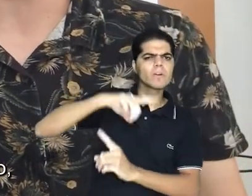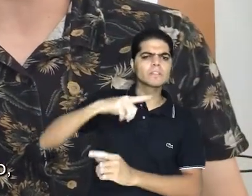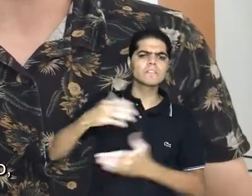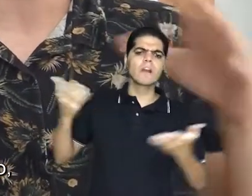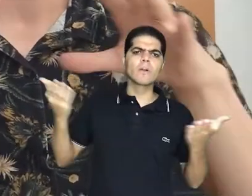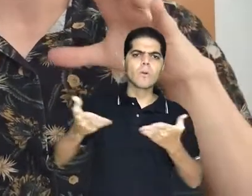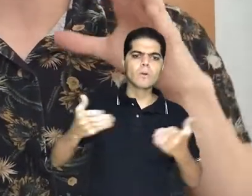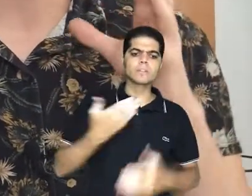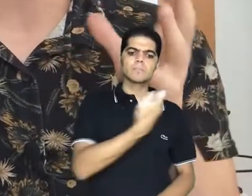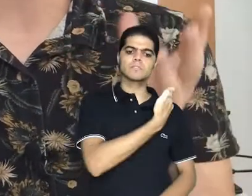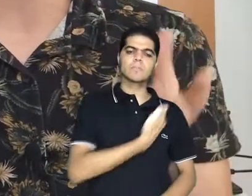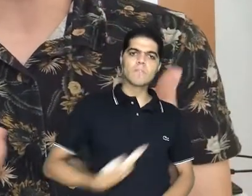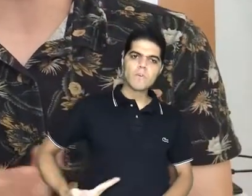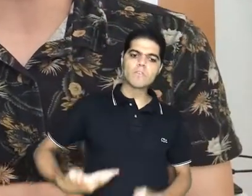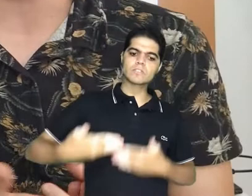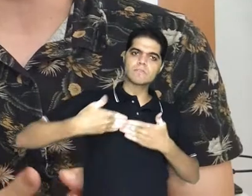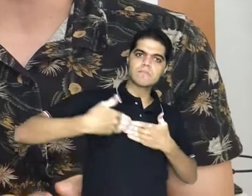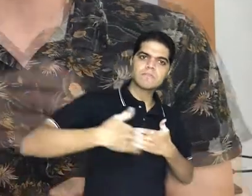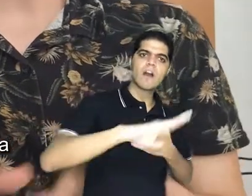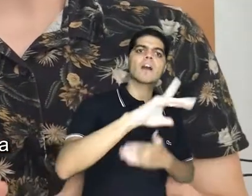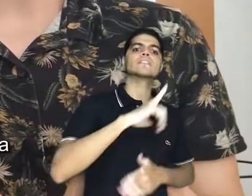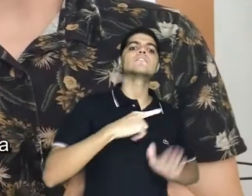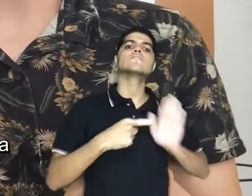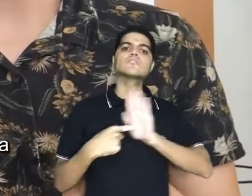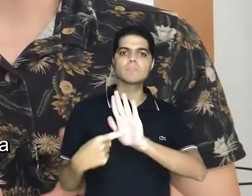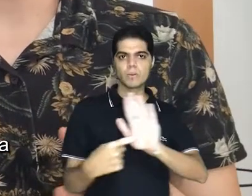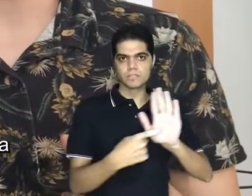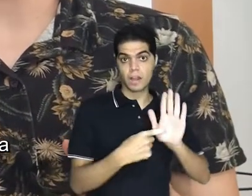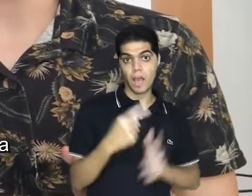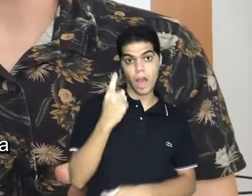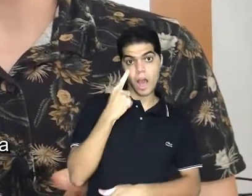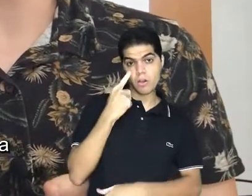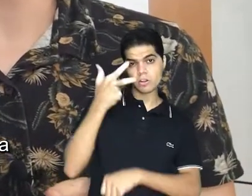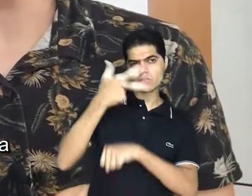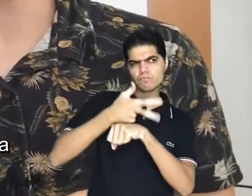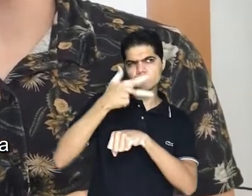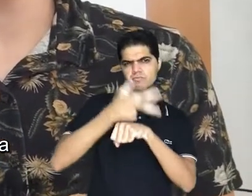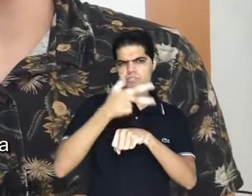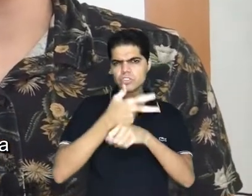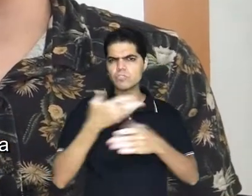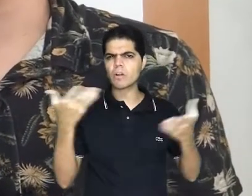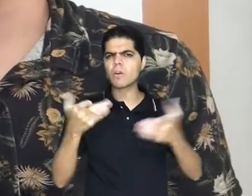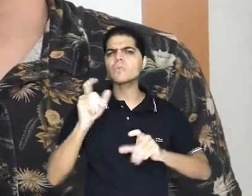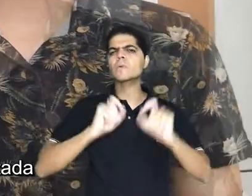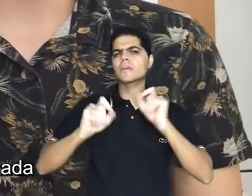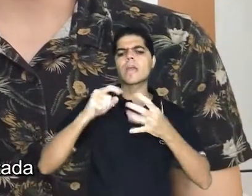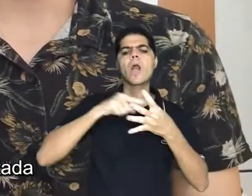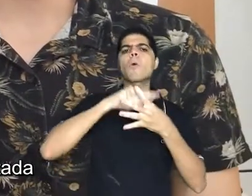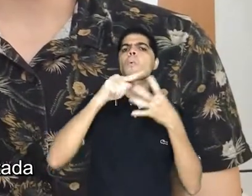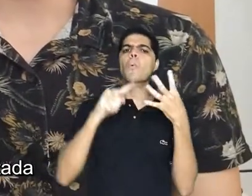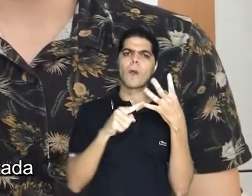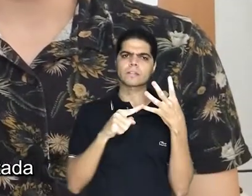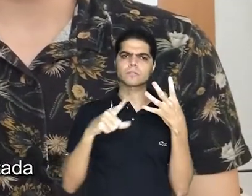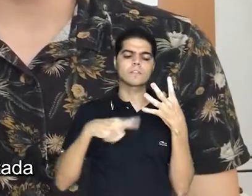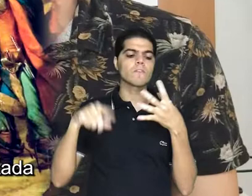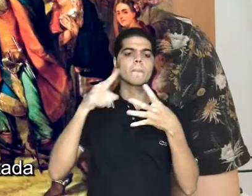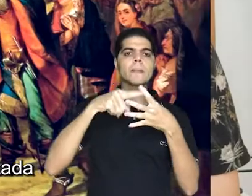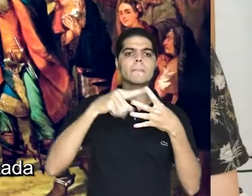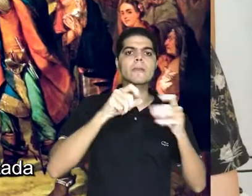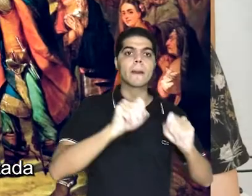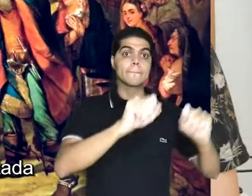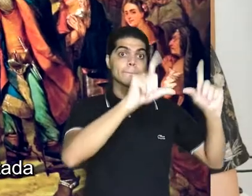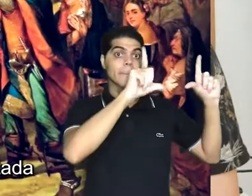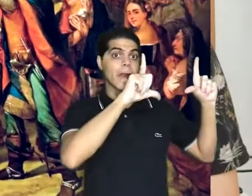né que a nossa período Republicano para consolidar essa imagem vamos olhar nesse vídeo de forma atenta tá quatro delas a primeira o quadro